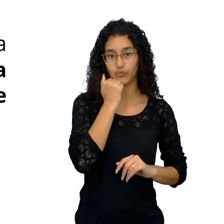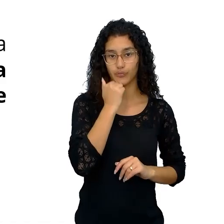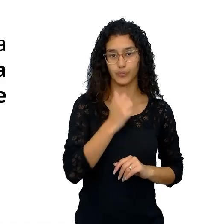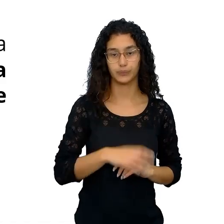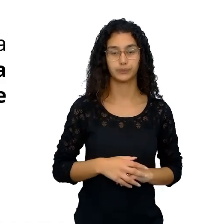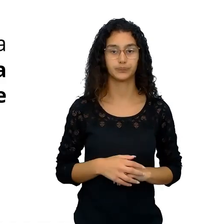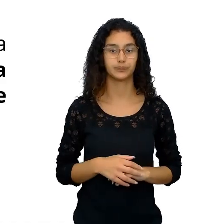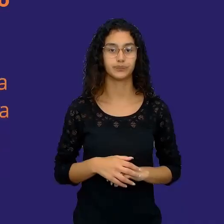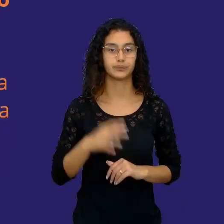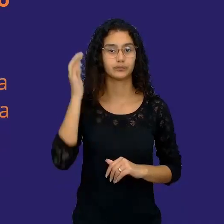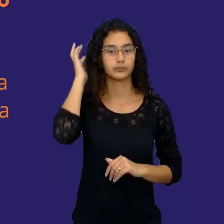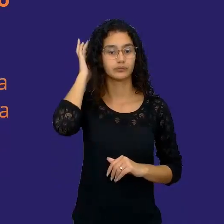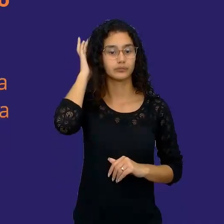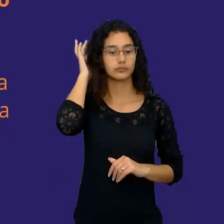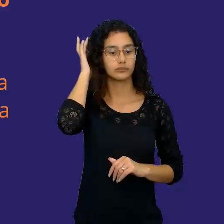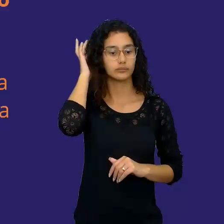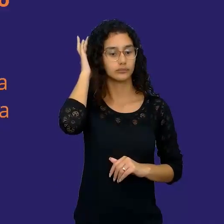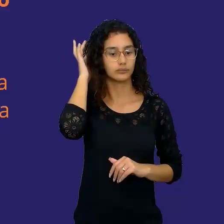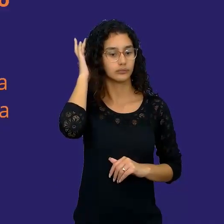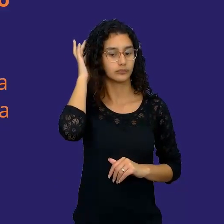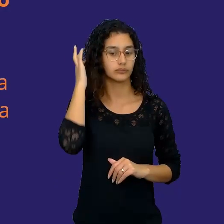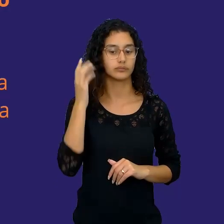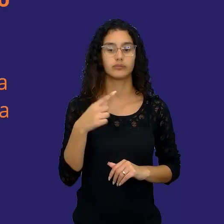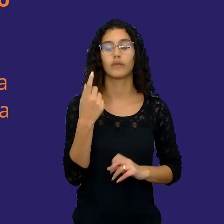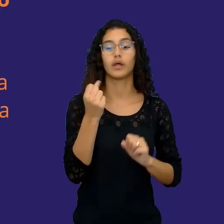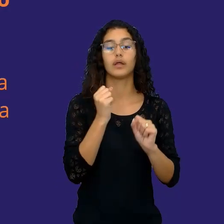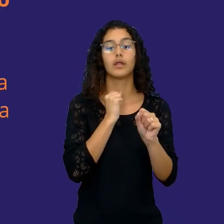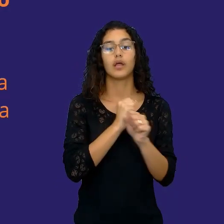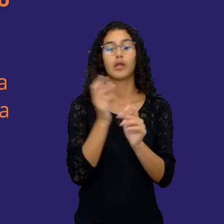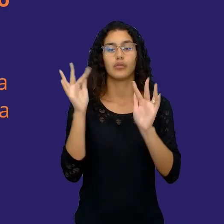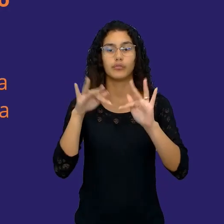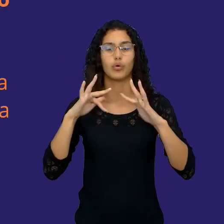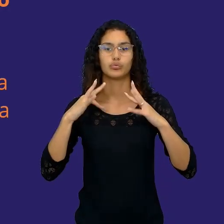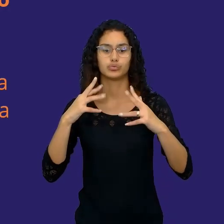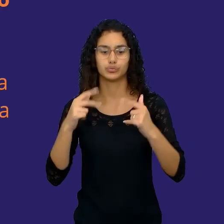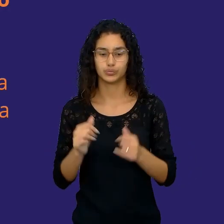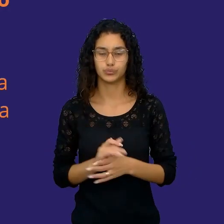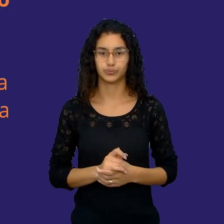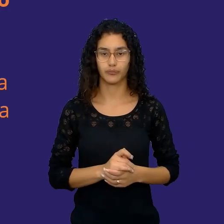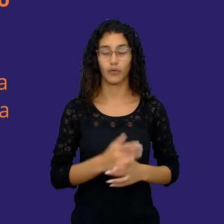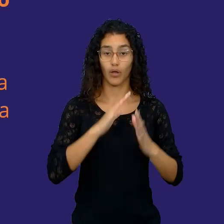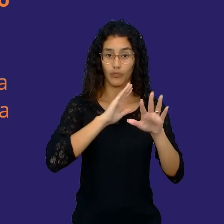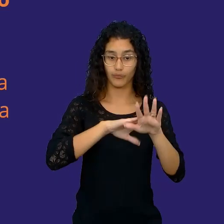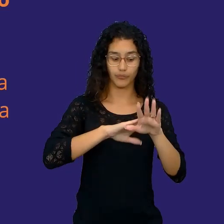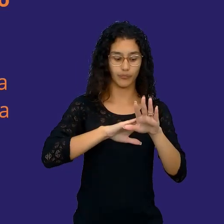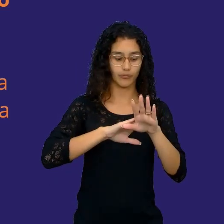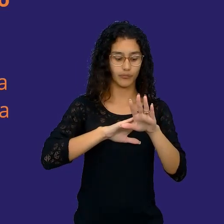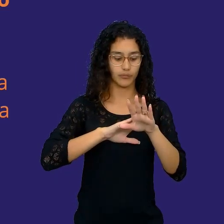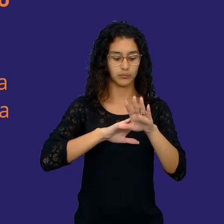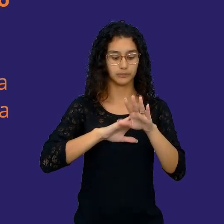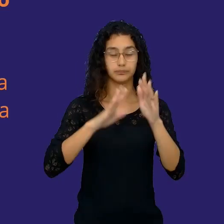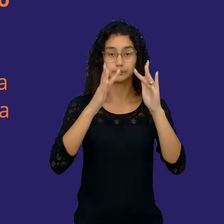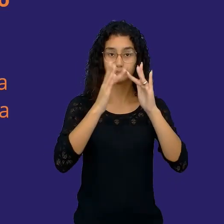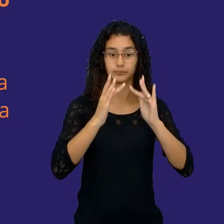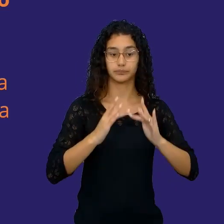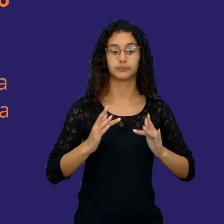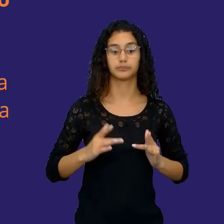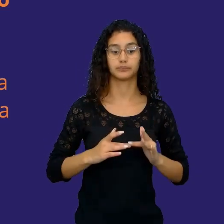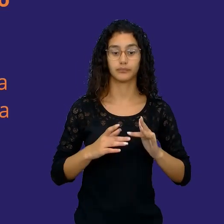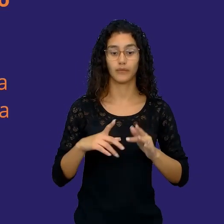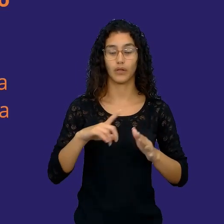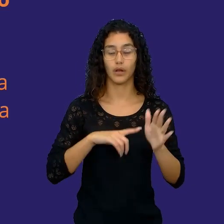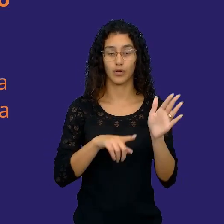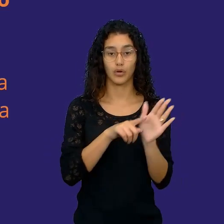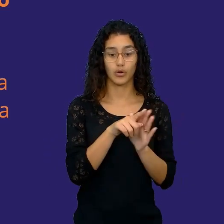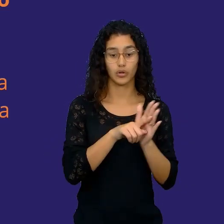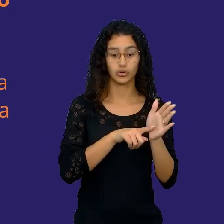Bom, o que a gente espera no final de tudo isso, né? Então, quando a gente alia, né, os pressupostos do ensino por